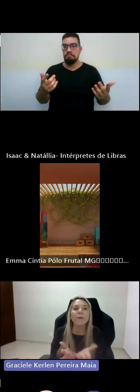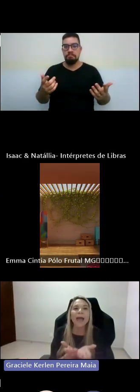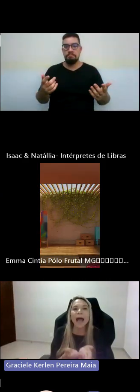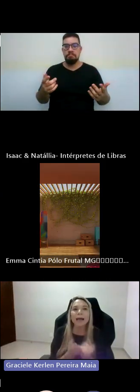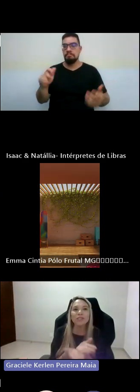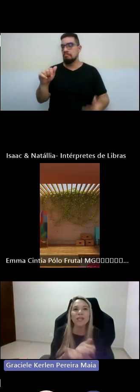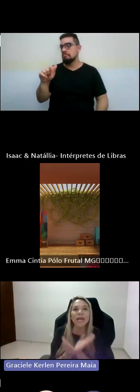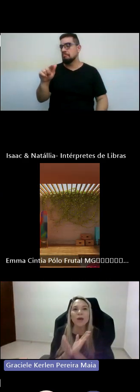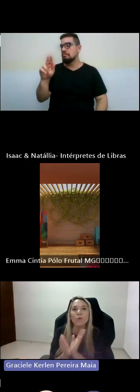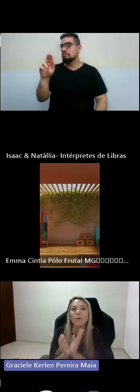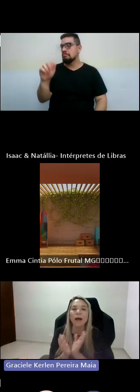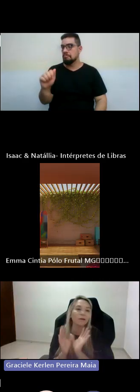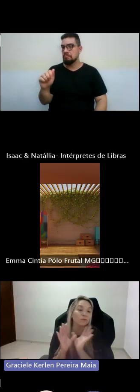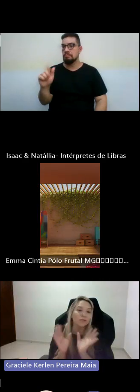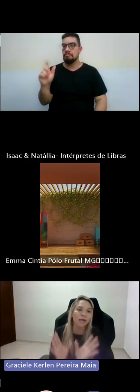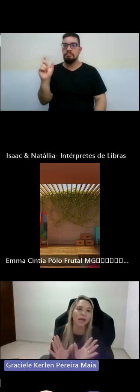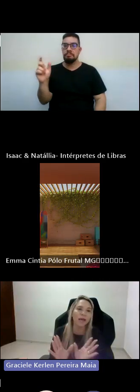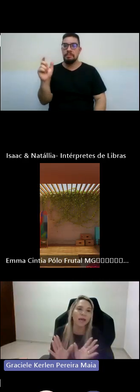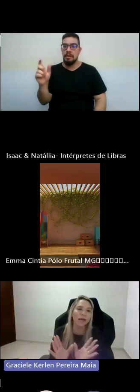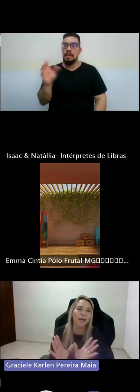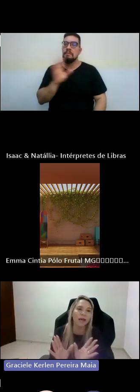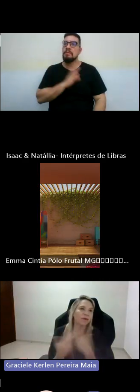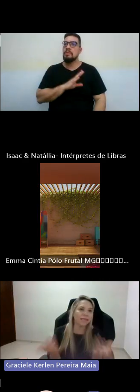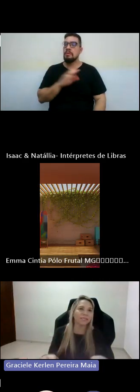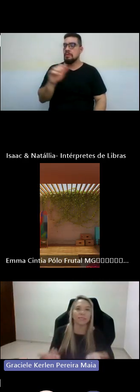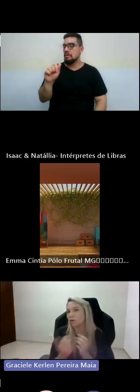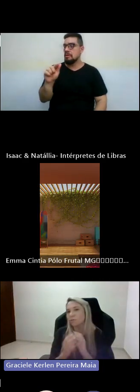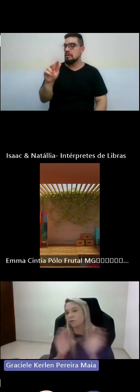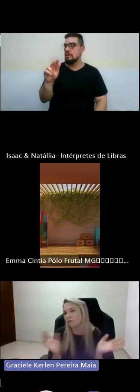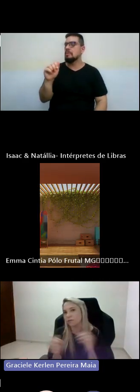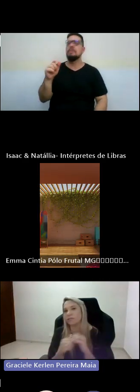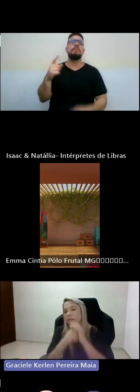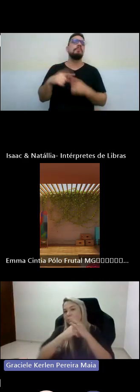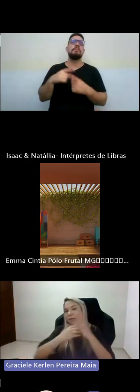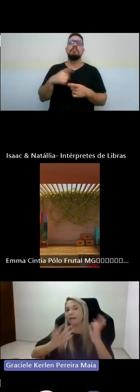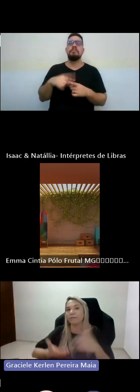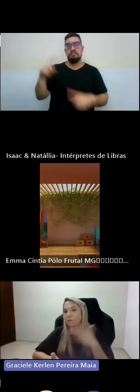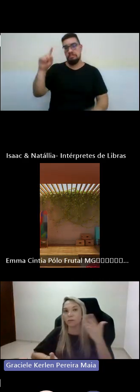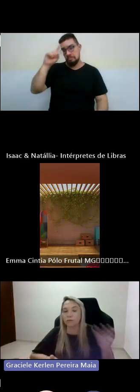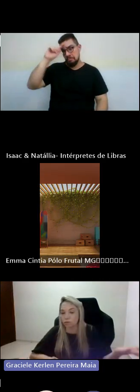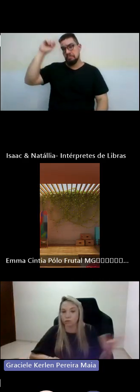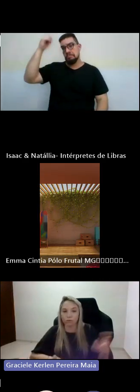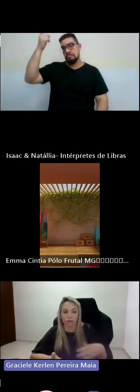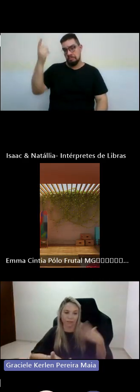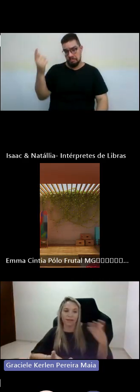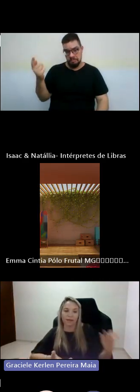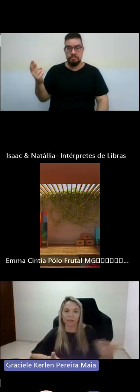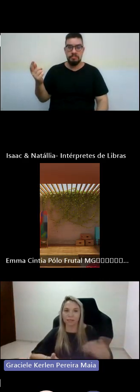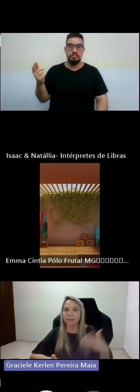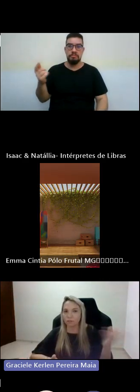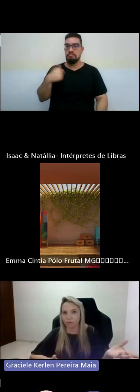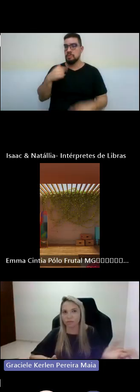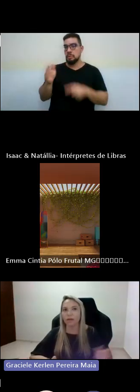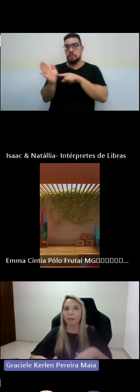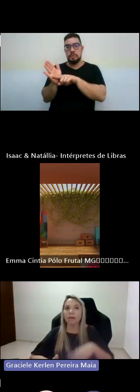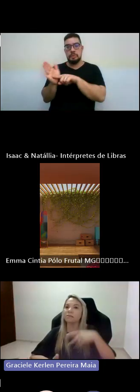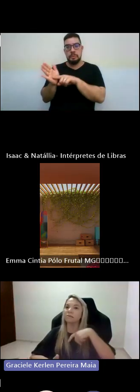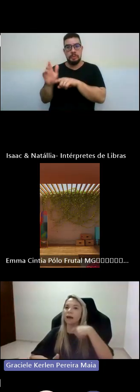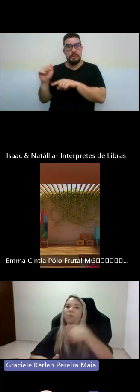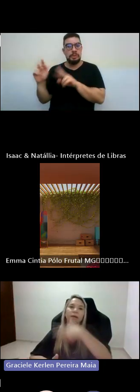que água é A-G-U-A? Não sei. Porque alguém quis dar esse nome, talvez, não sei. Eu também não estudo essas